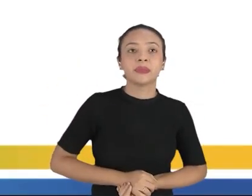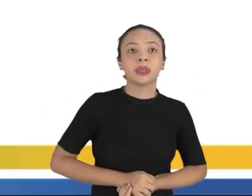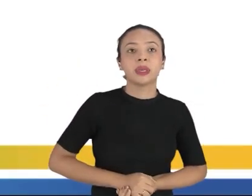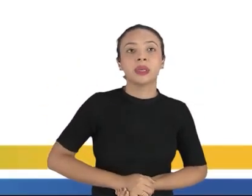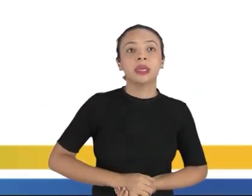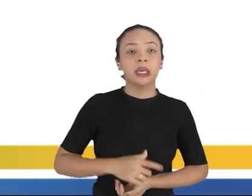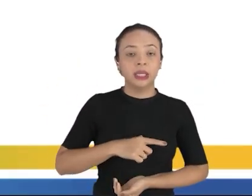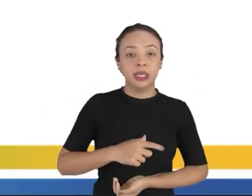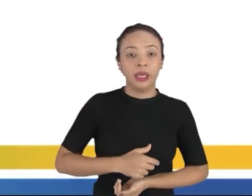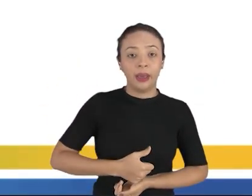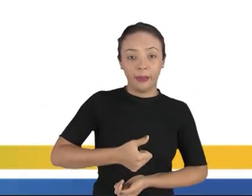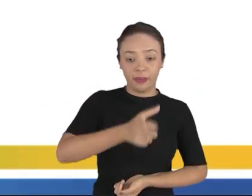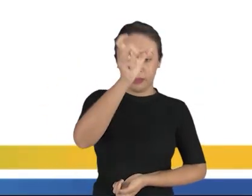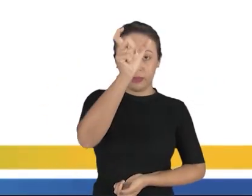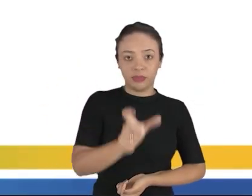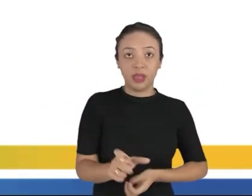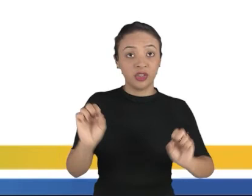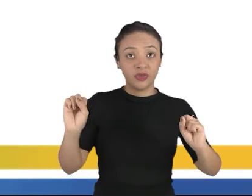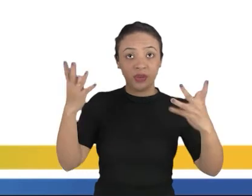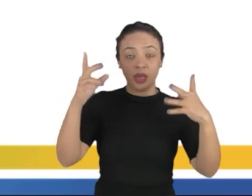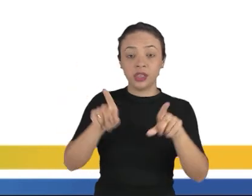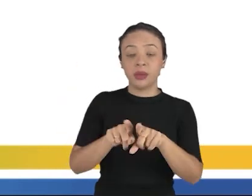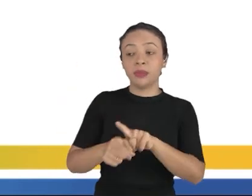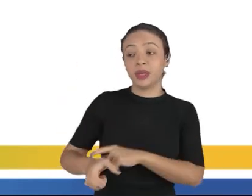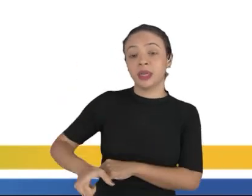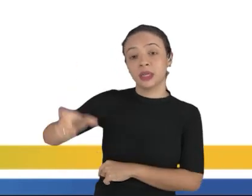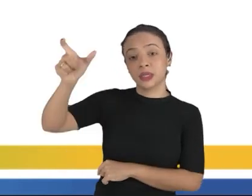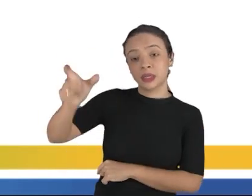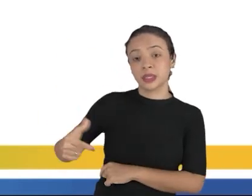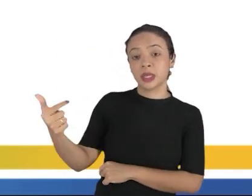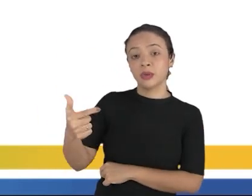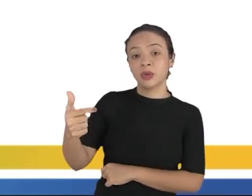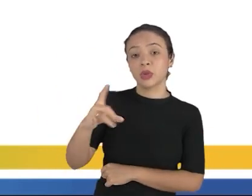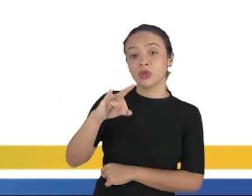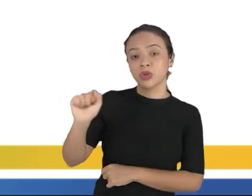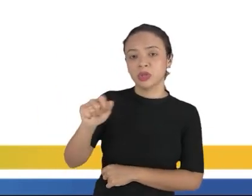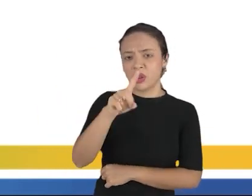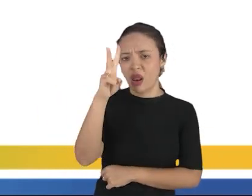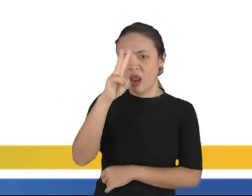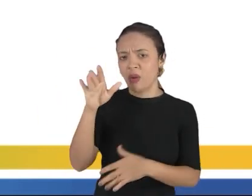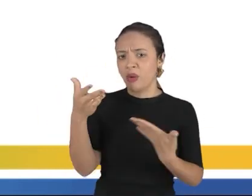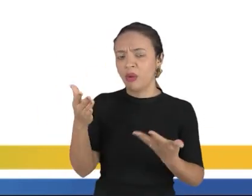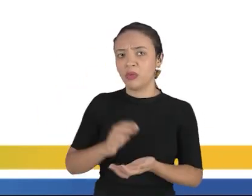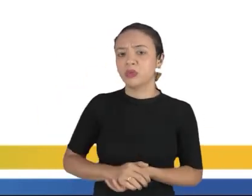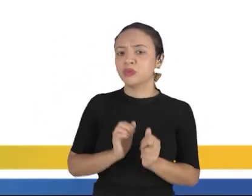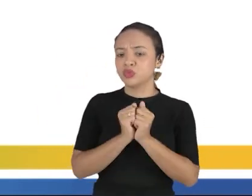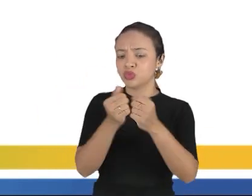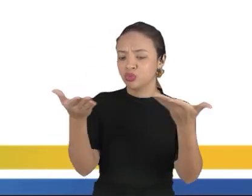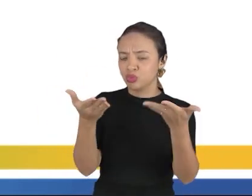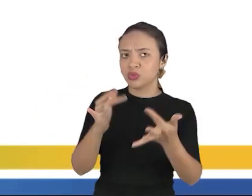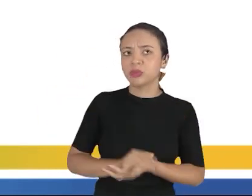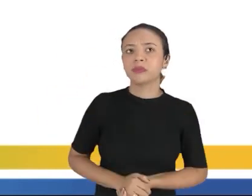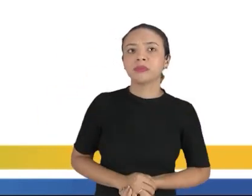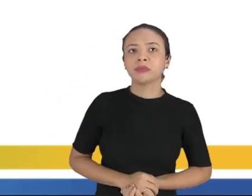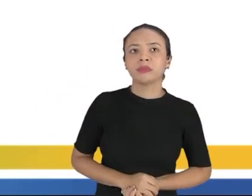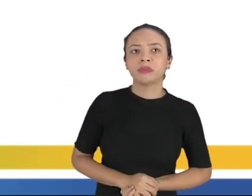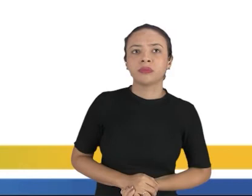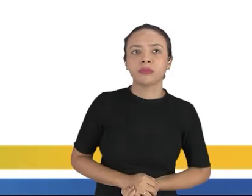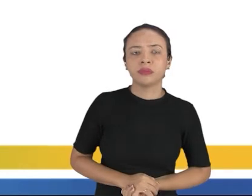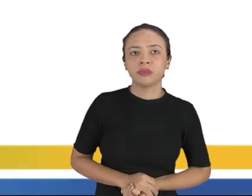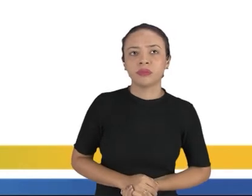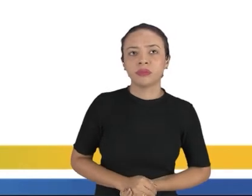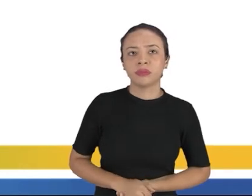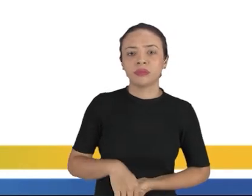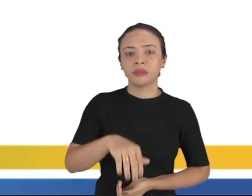as celebrações e na segunda coluna nós temos as datas. E aí, vocês lembram? Vamos fazer juntos então. Então na letra A tem Valentine's